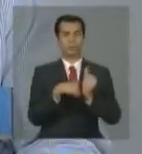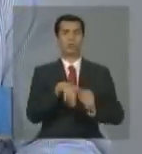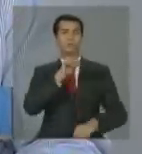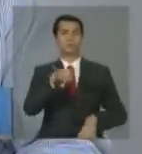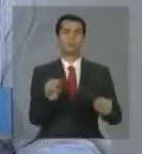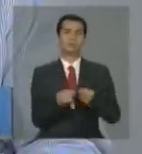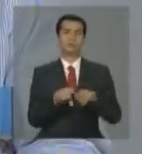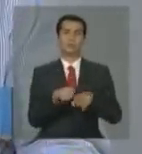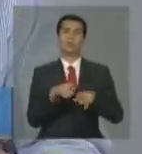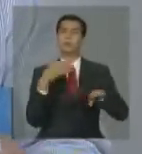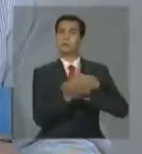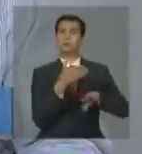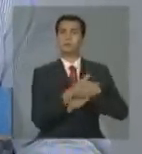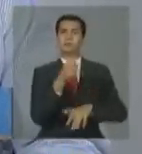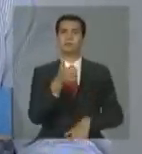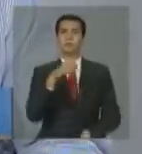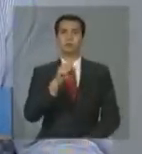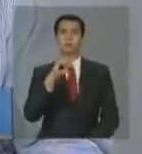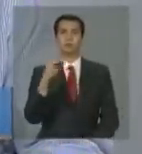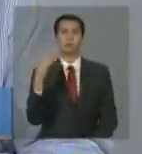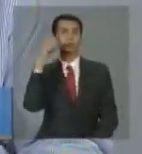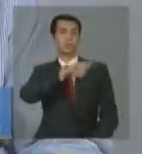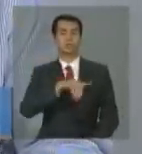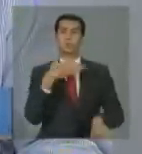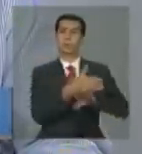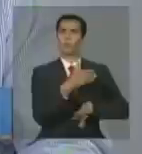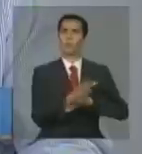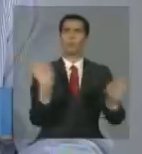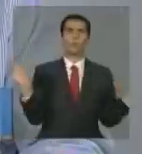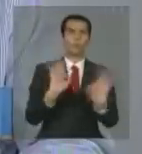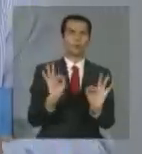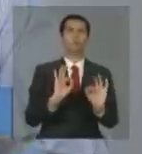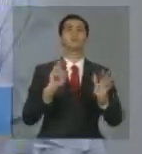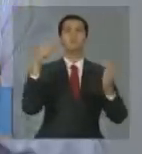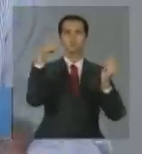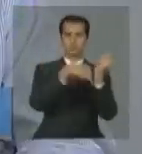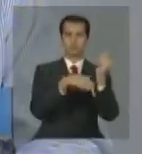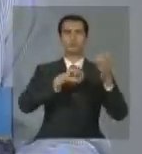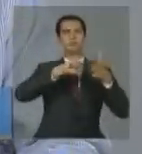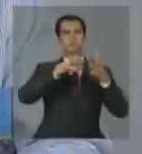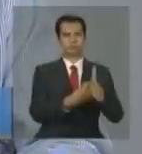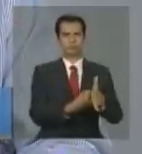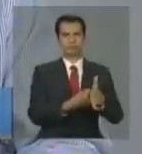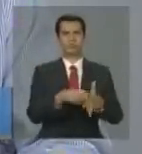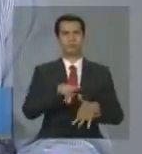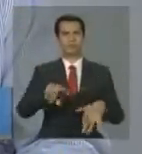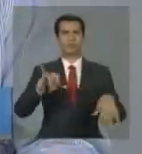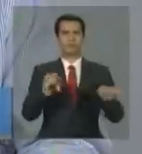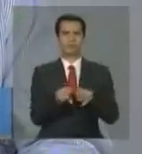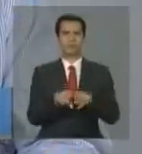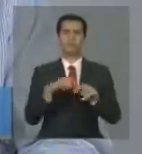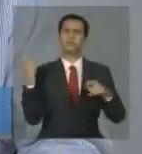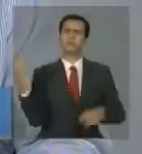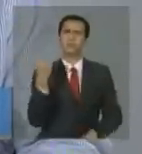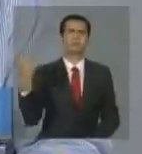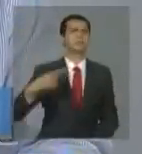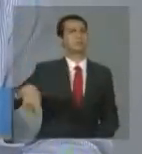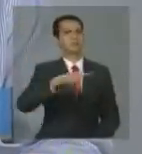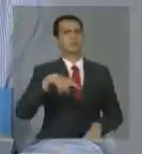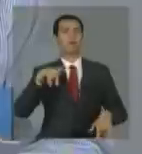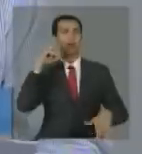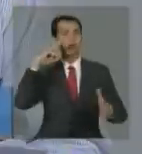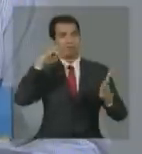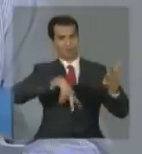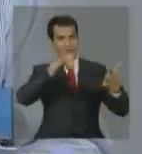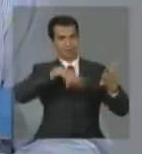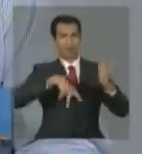bloqueada. Tá? Então, esses são os principais critérios, eles estão previstos lá na portaria. É fundamental que se leia a portaria para poder